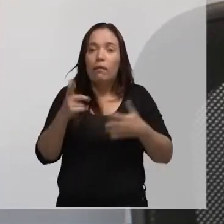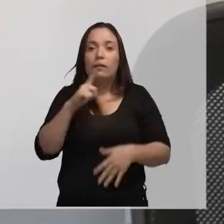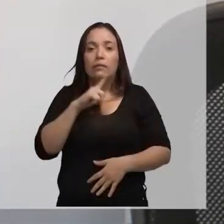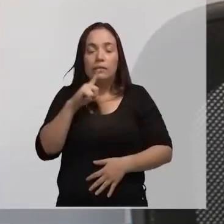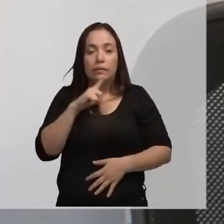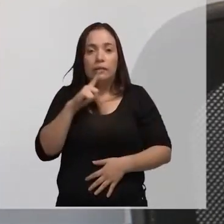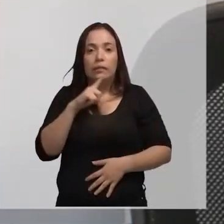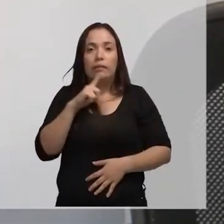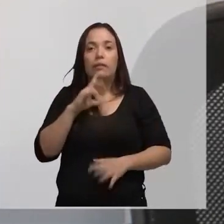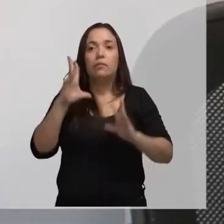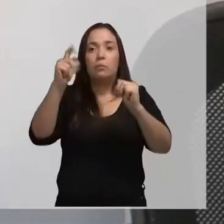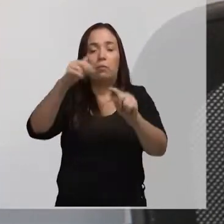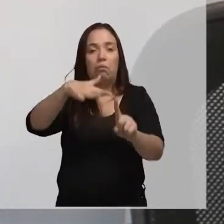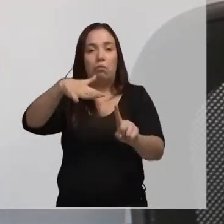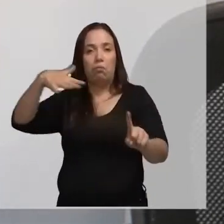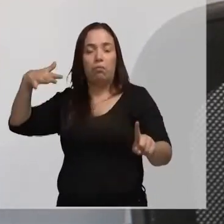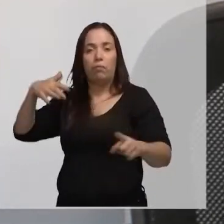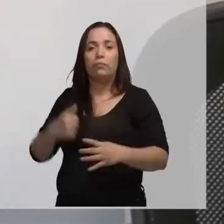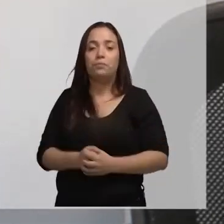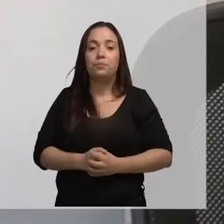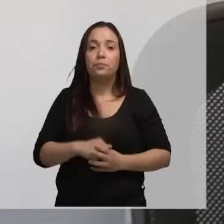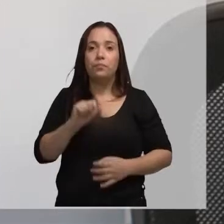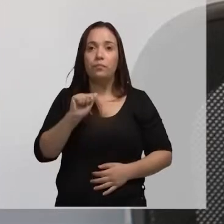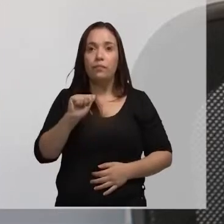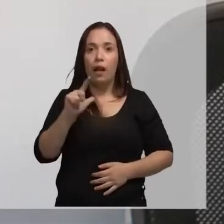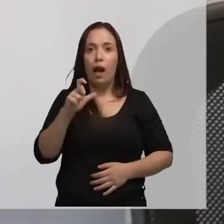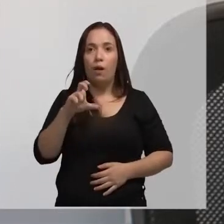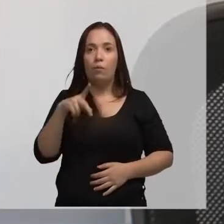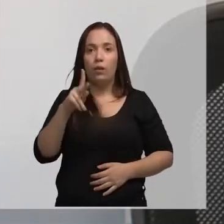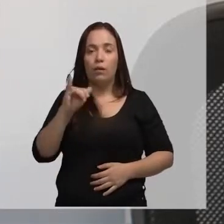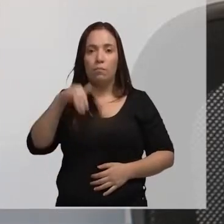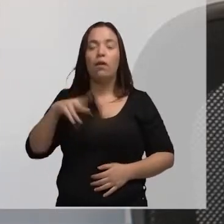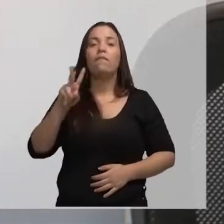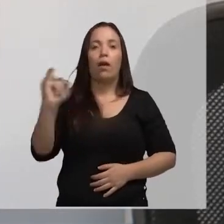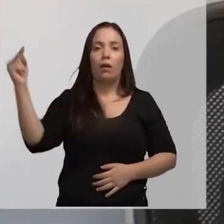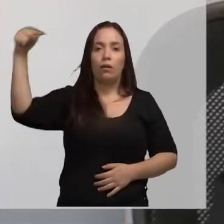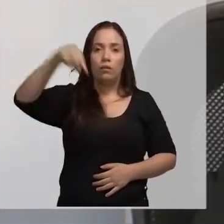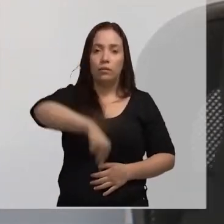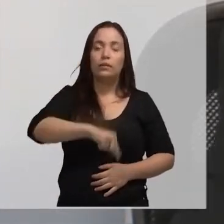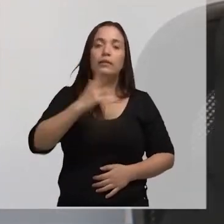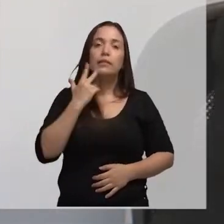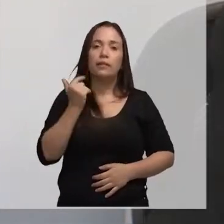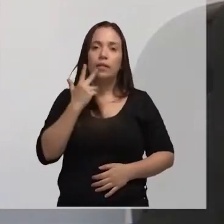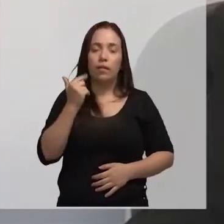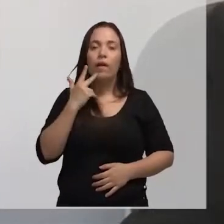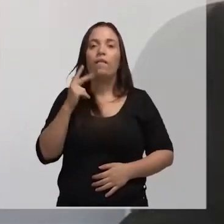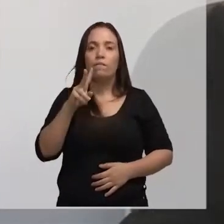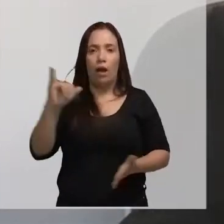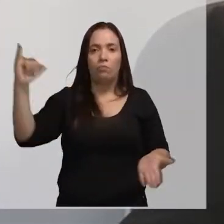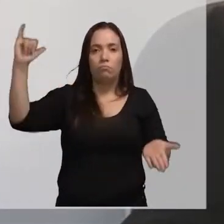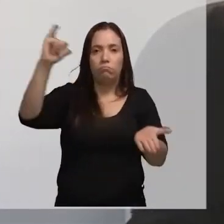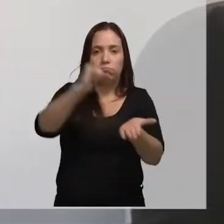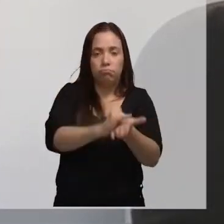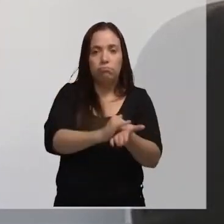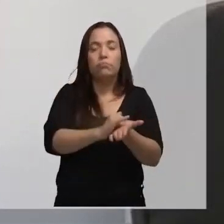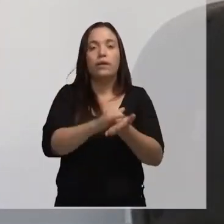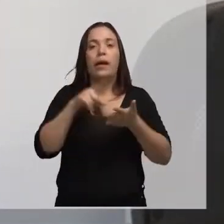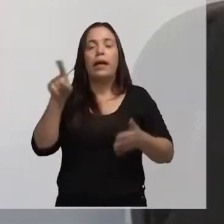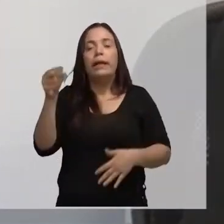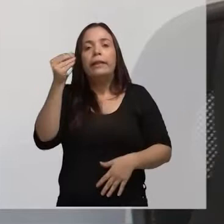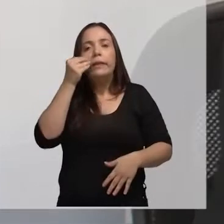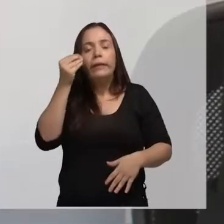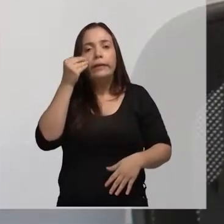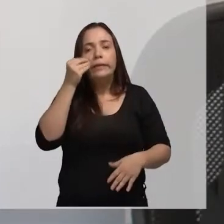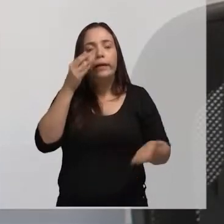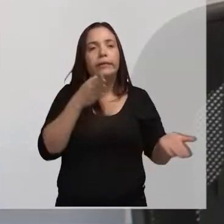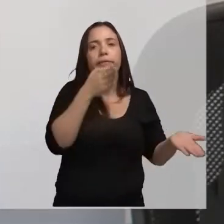estar esse final de semana aqui no estado do Ceará, onde ele vai tentar criar uma nova